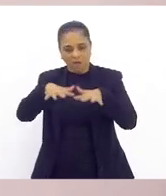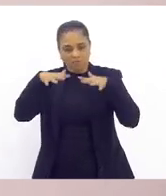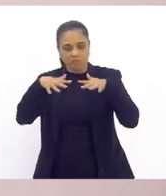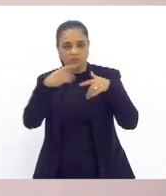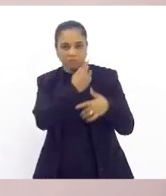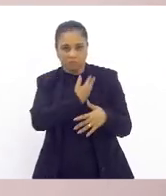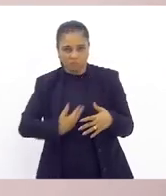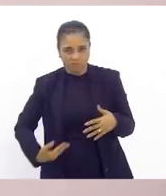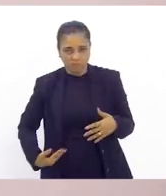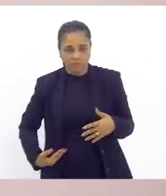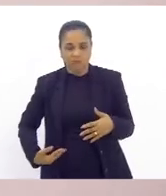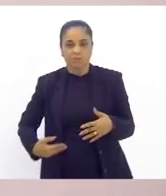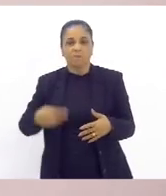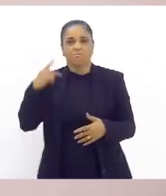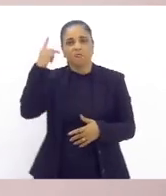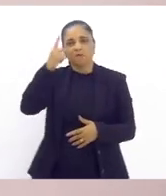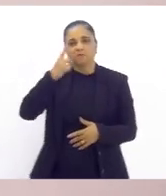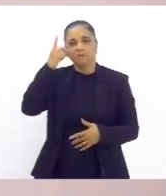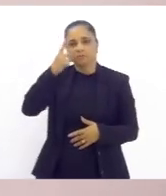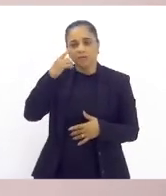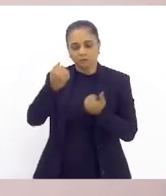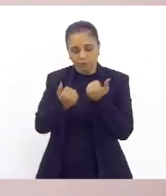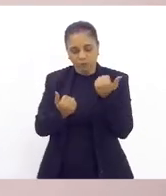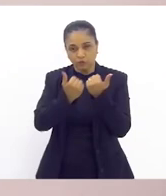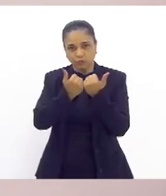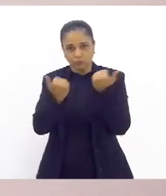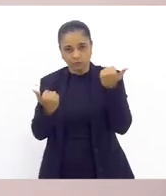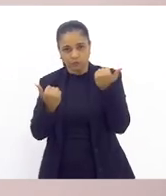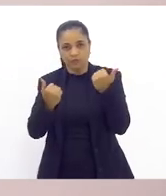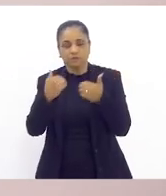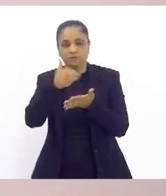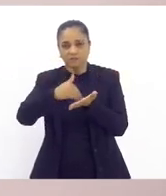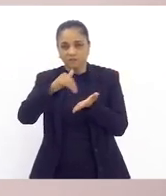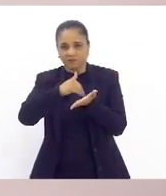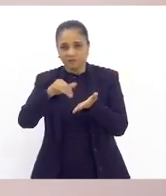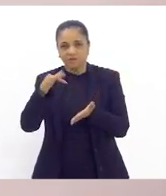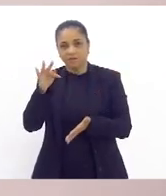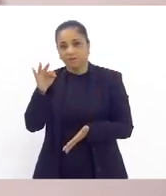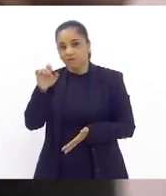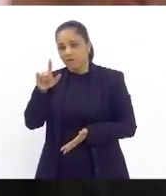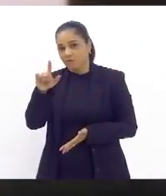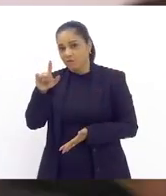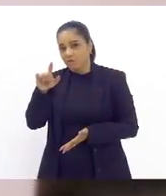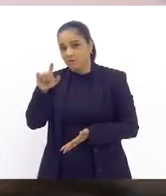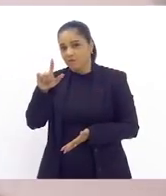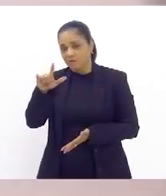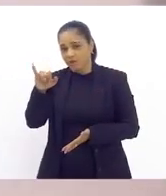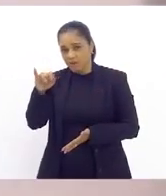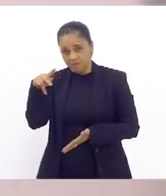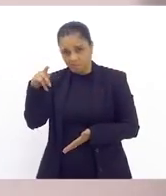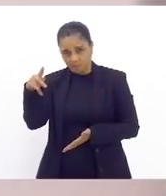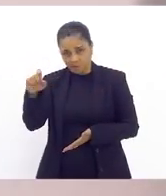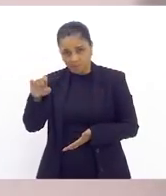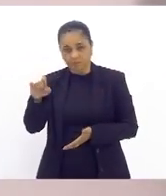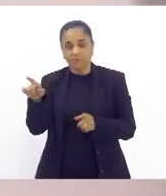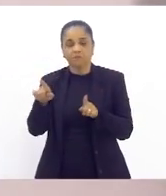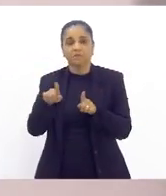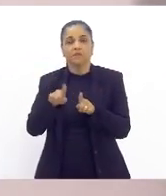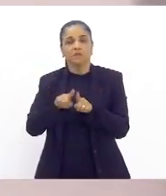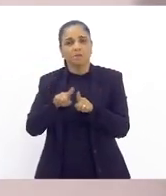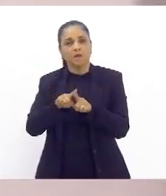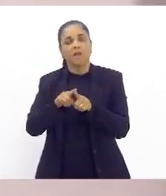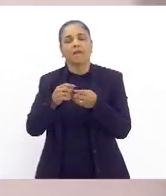os Deputado e subsecretário Felipe e leve meus cumprimentos a deputado